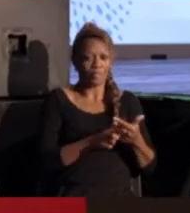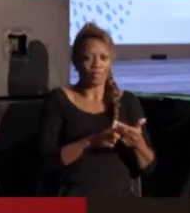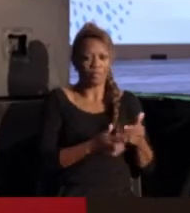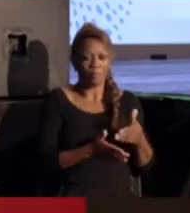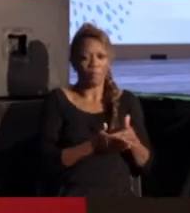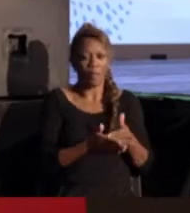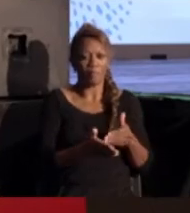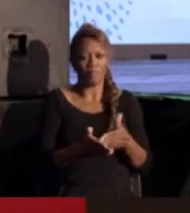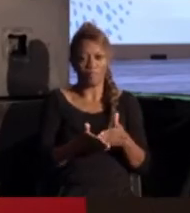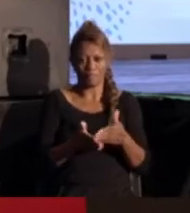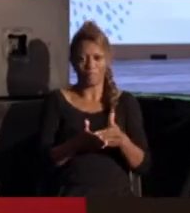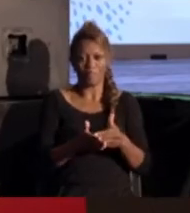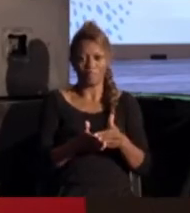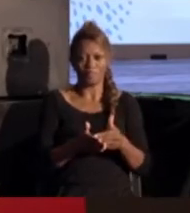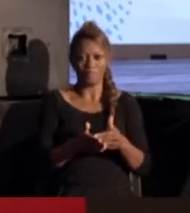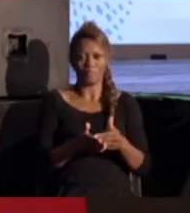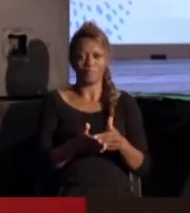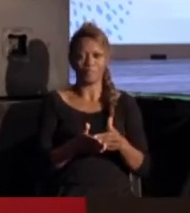limitado,